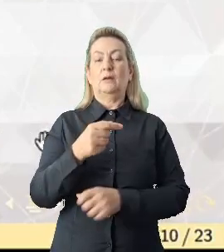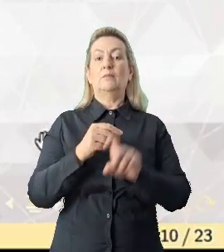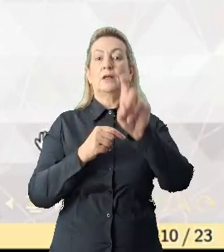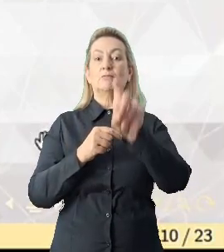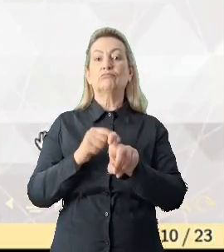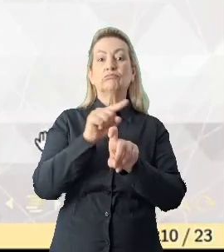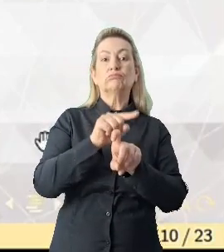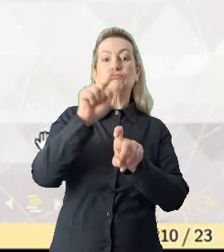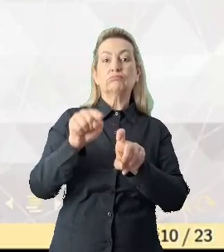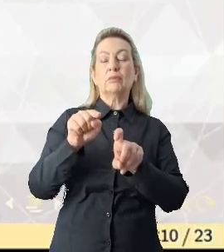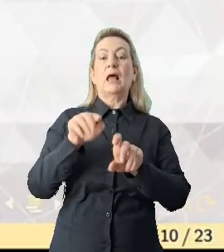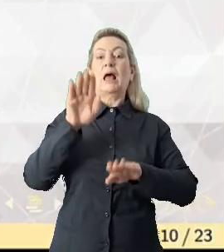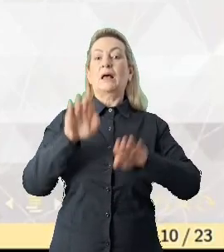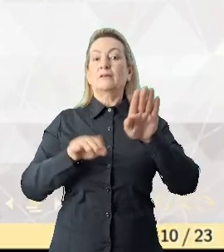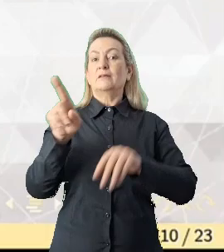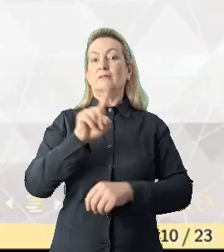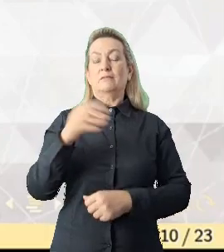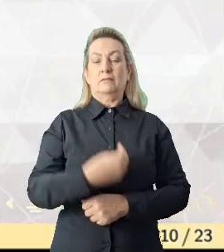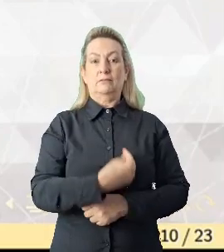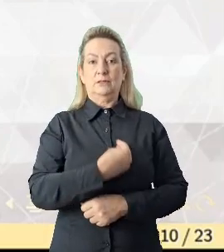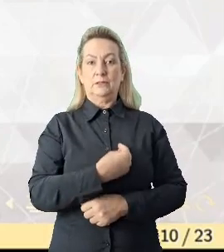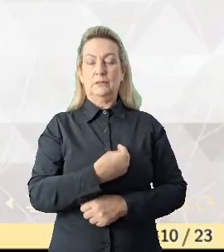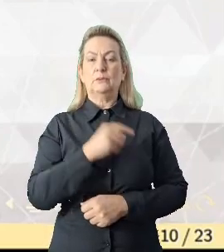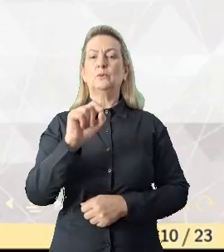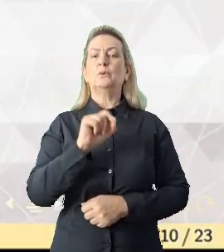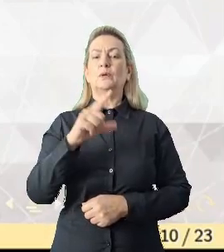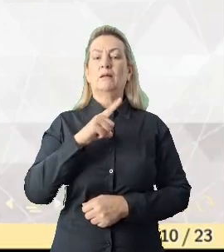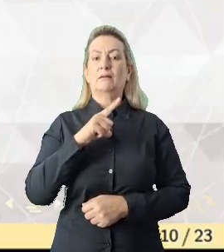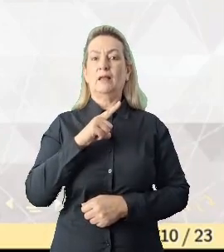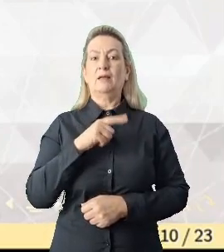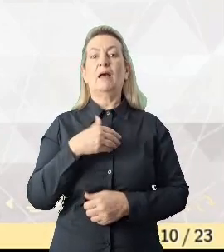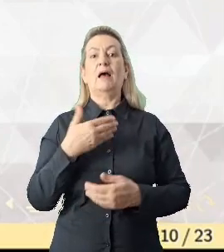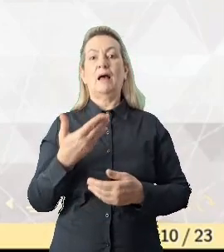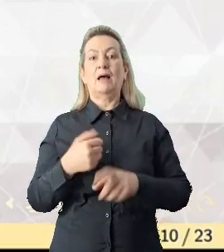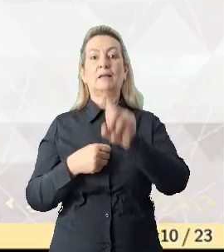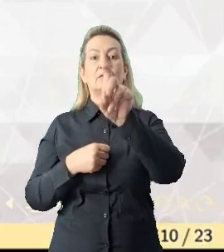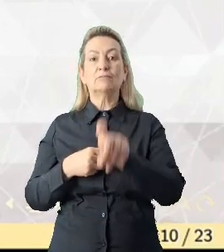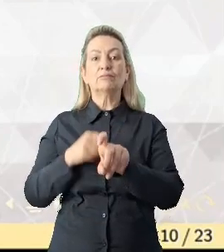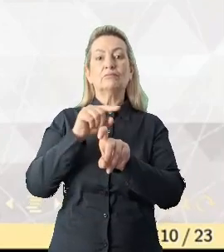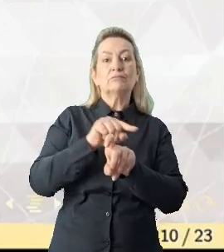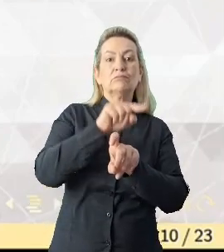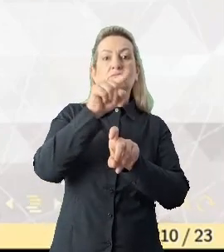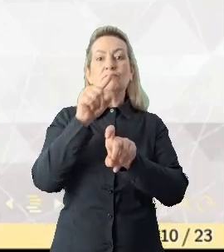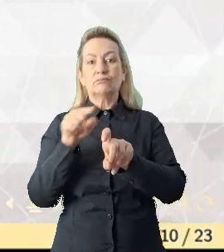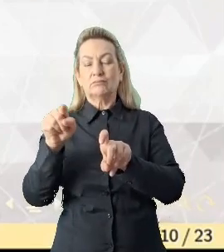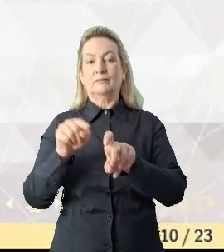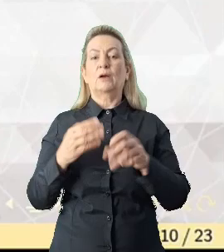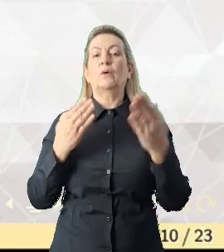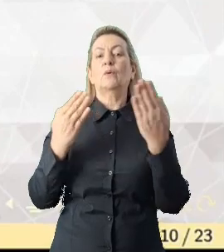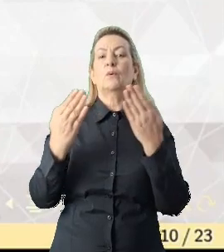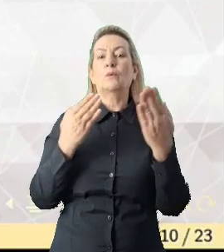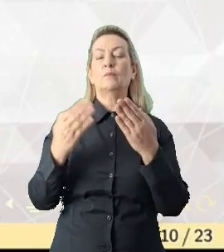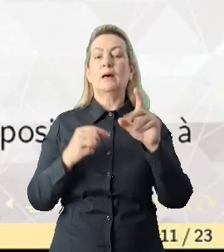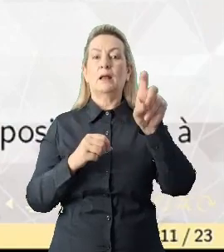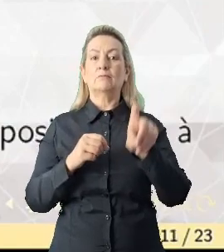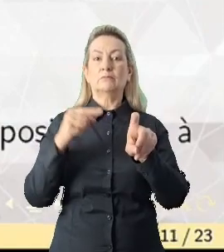Existe, então, a segunda simetria de Pearson, que nem sempre a moda existe, e o que nós temos em contrapartida? A